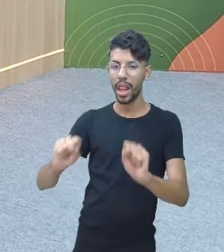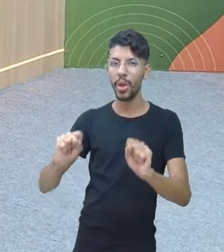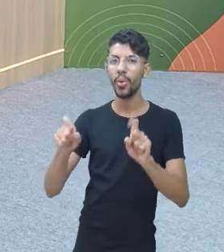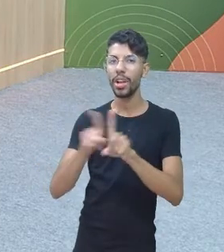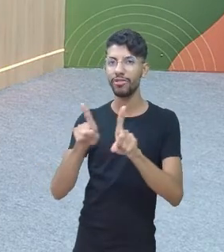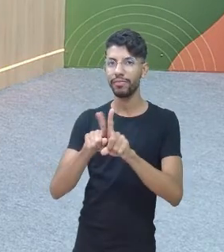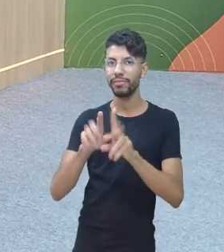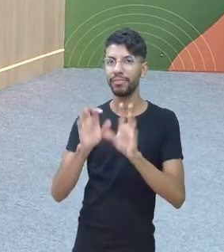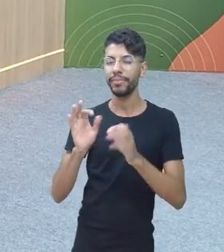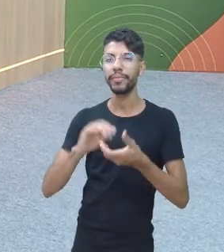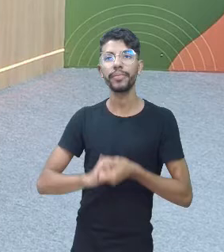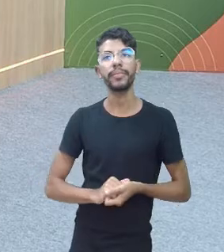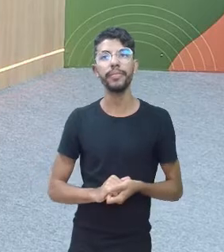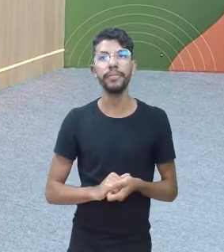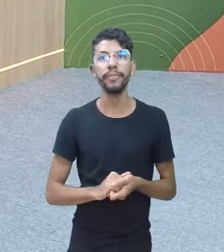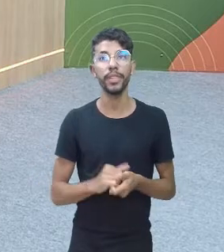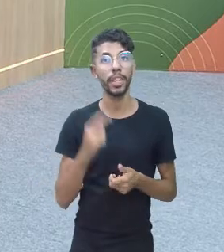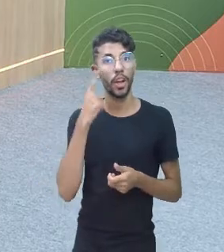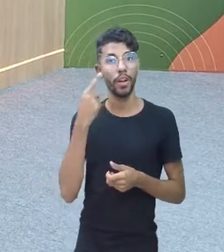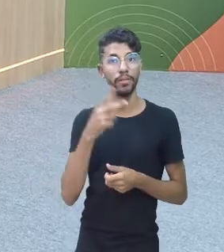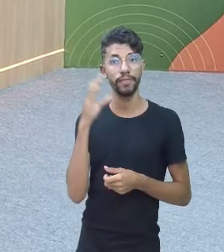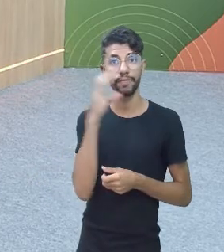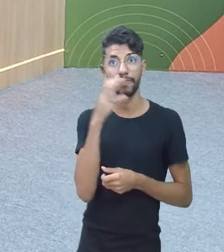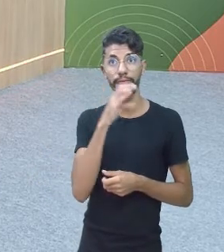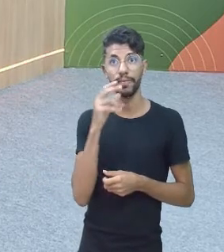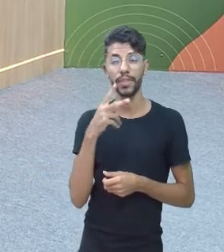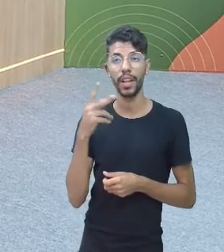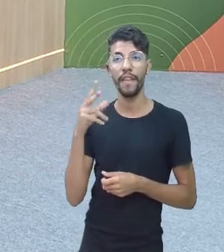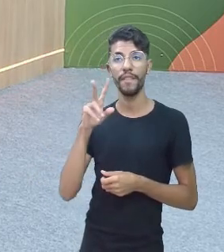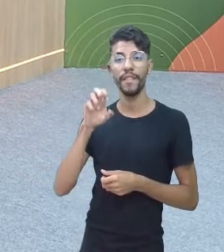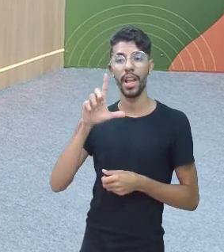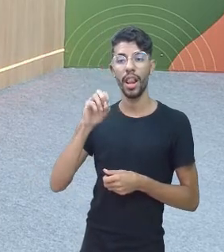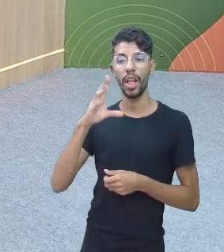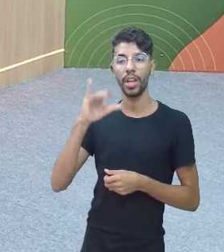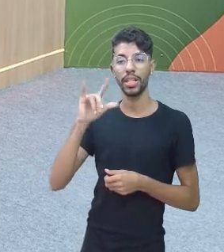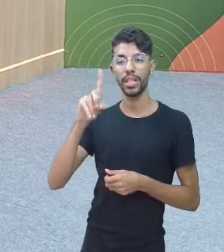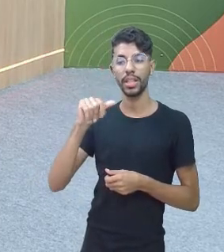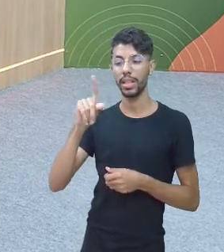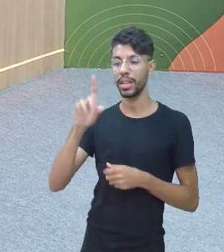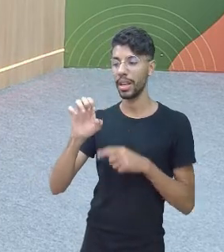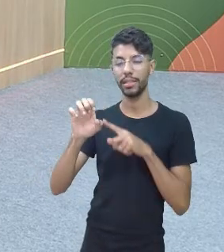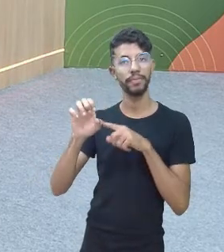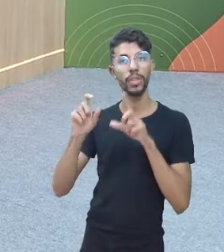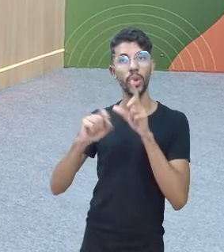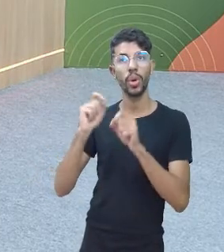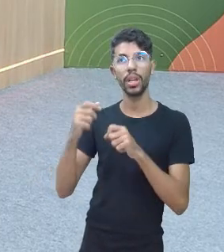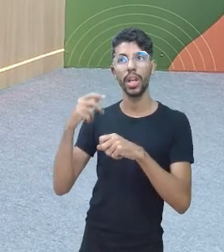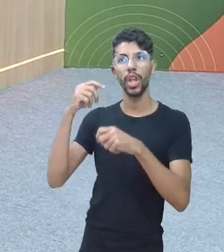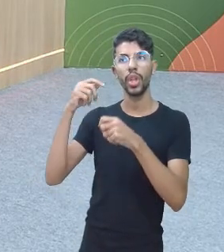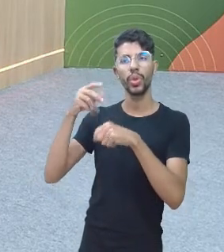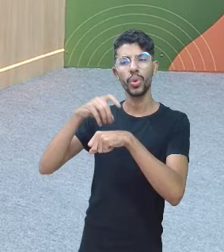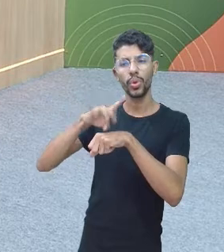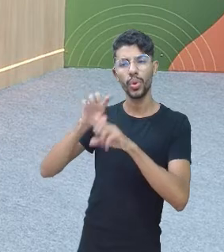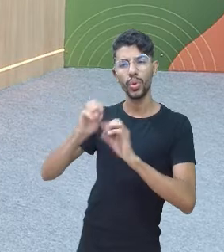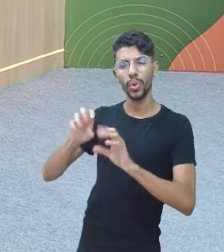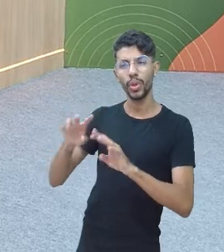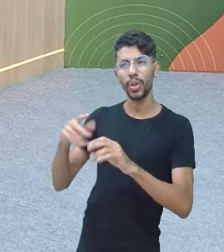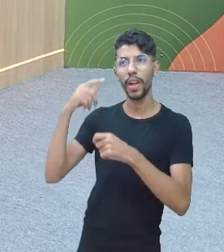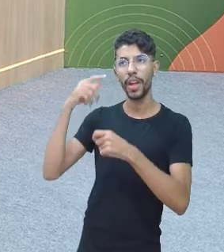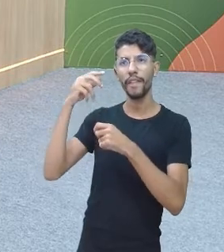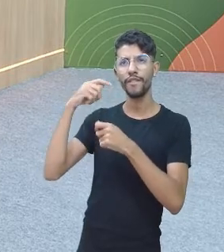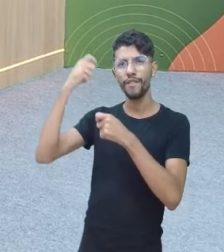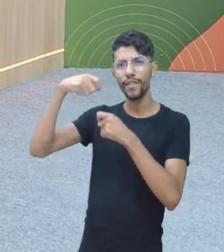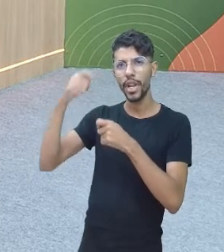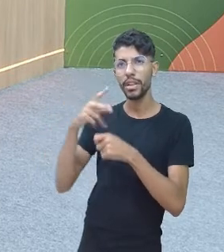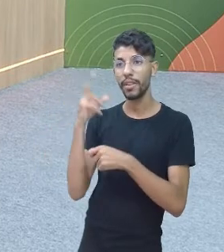tá certo? A velocidade. Nos tutoriais que são em vídeo hoje, a gente consegue também perceber que a velocidade ela se tornou